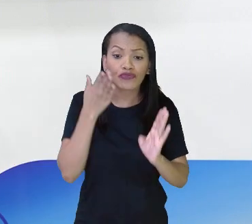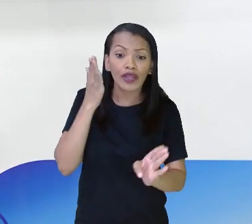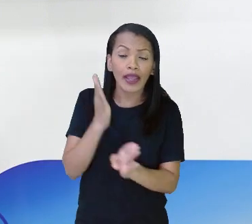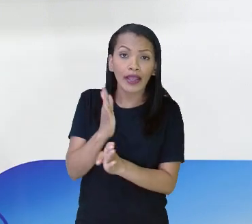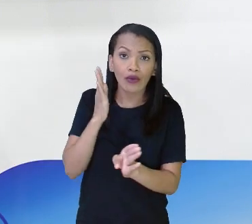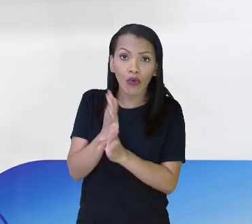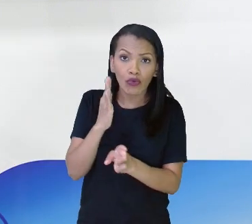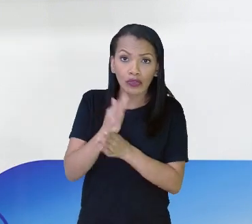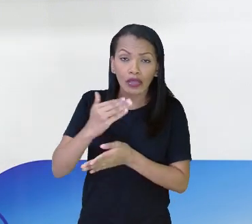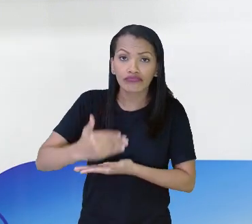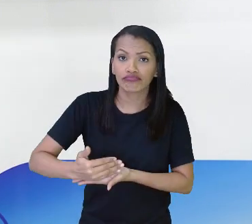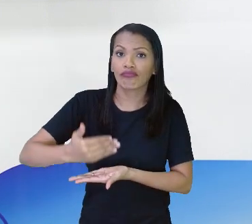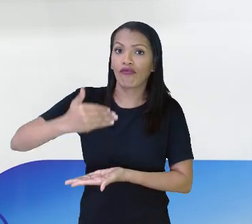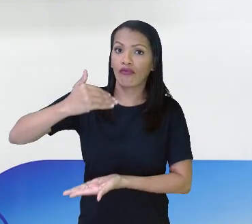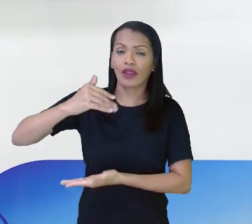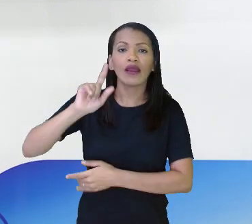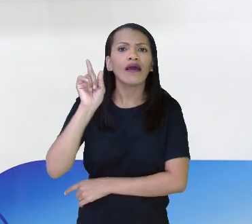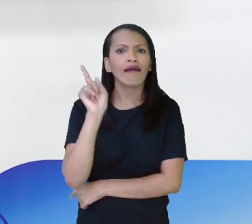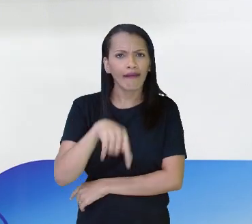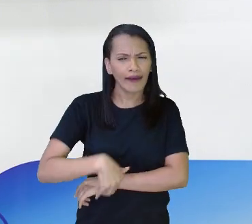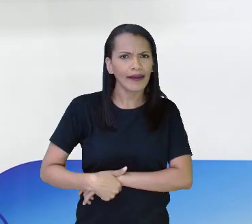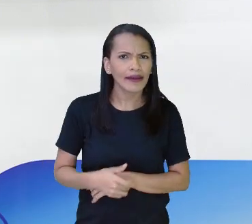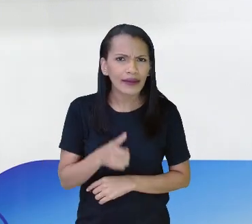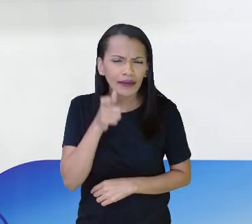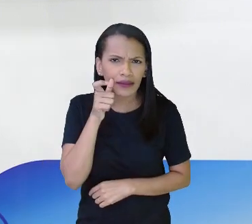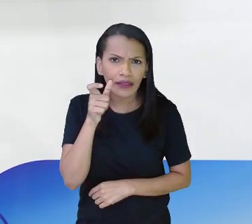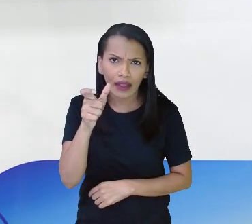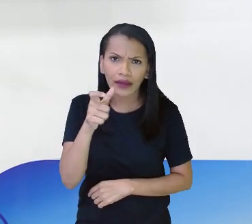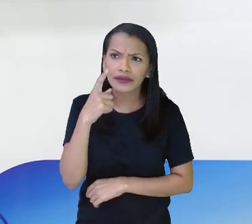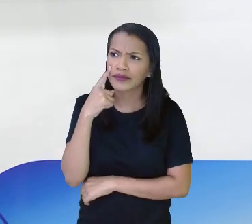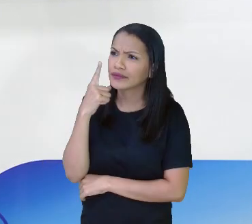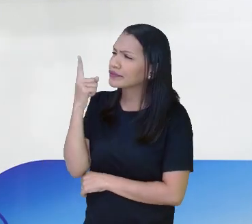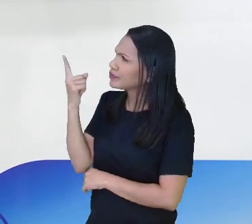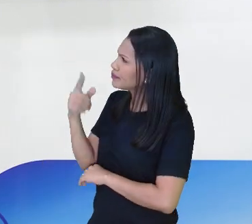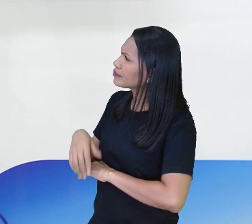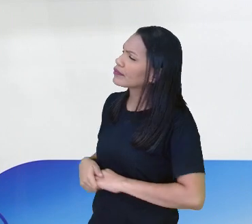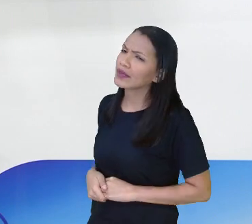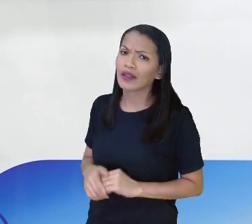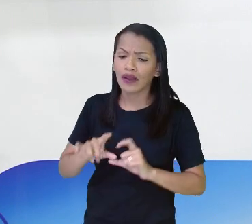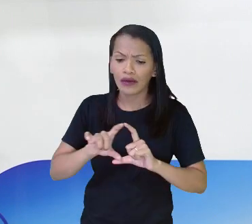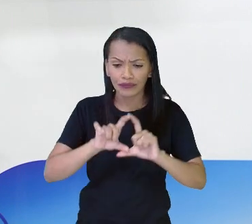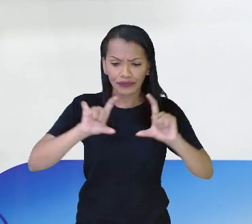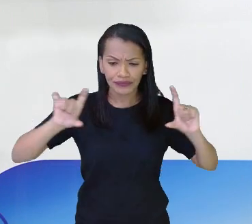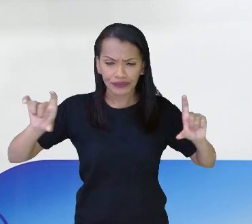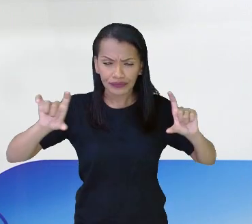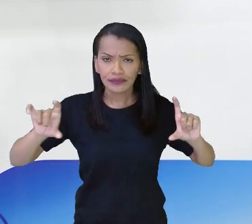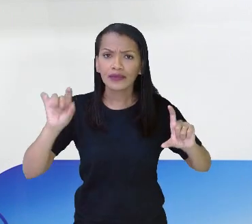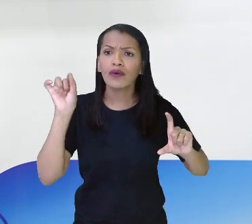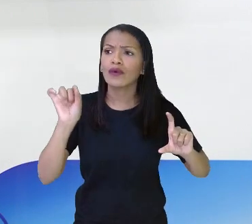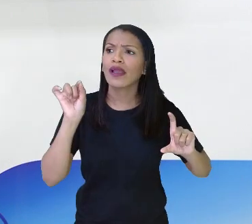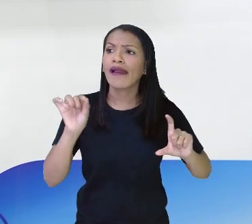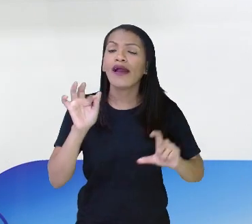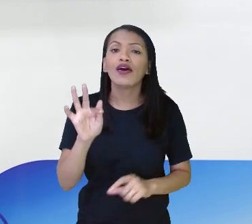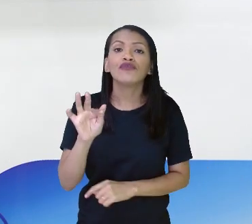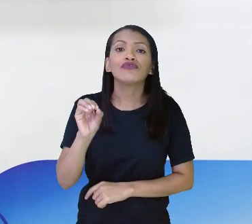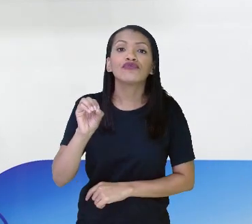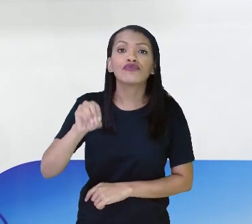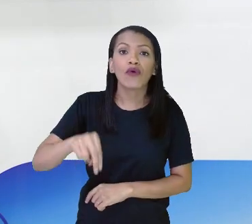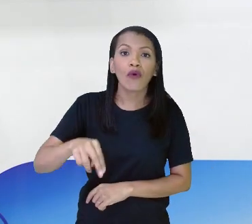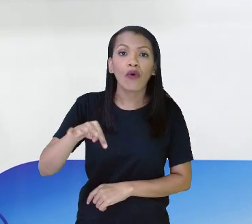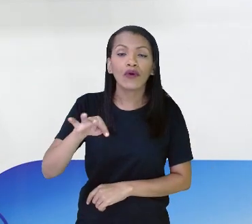na ilha. E aí? Acharam interessante? Aqui embaixo eu não li, mas é da onde foi retirada essa notícia,